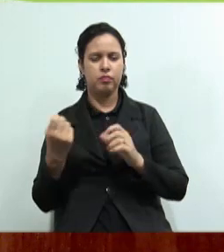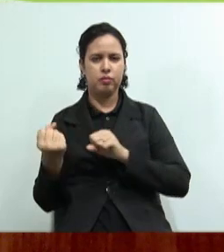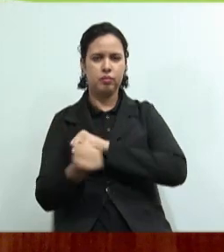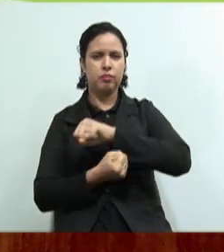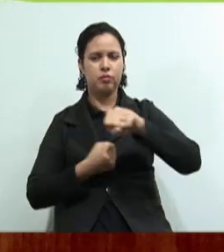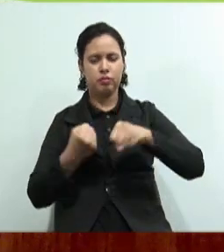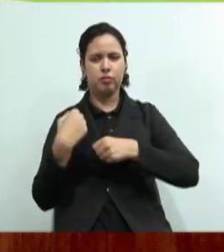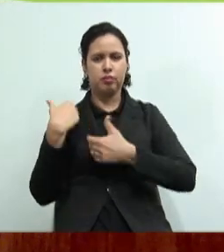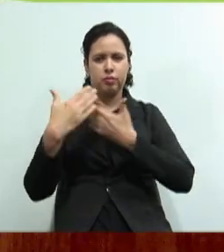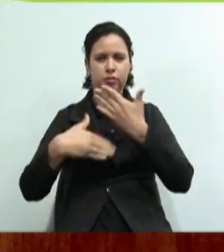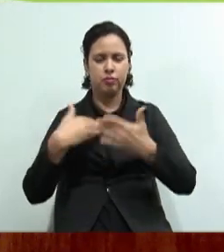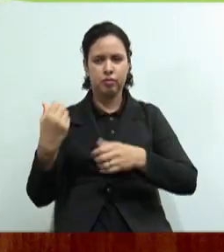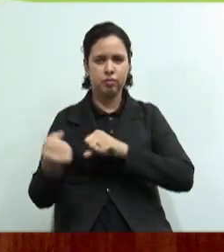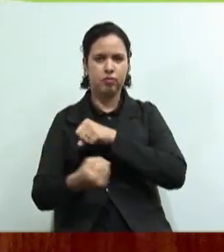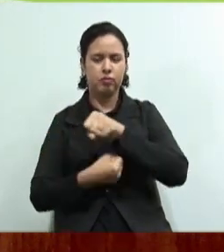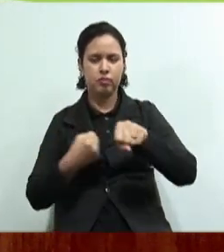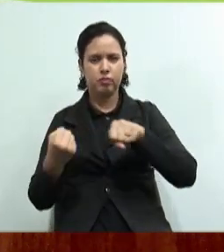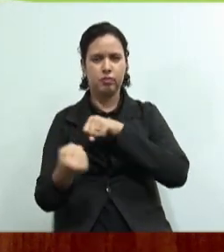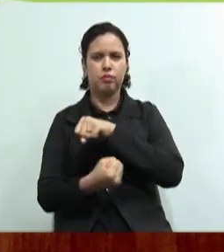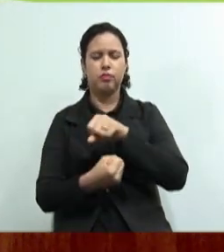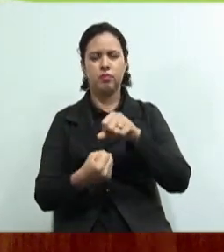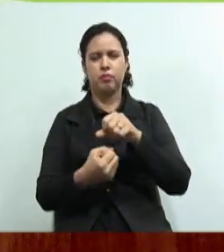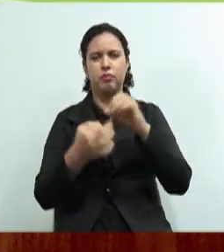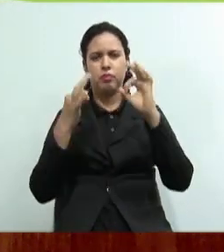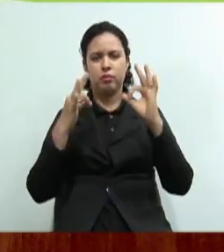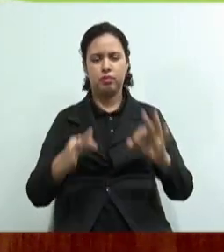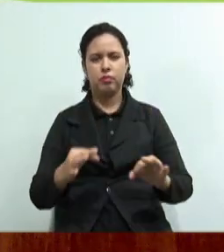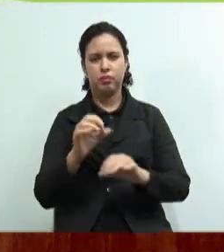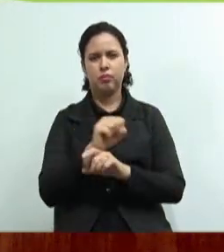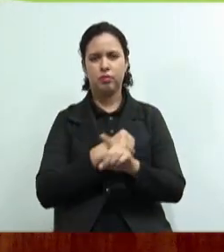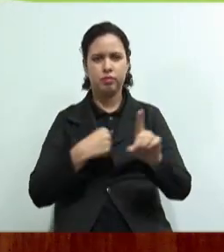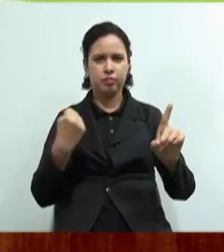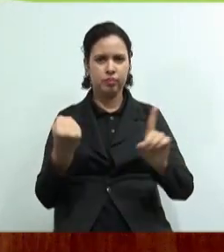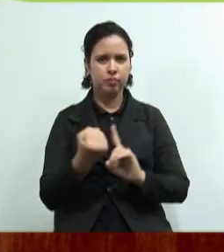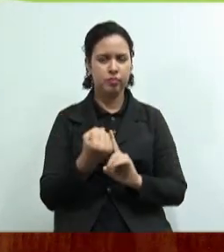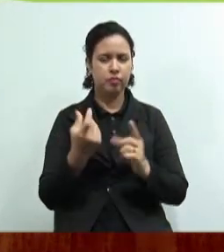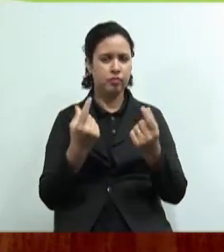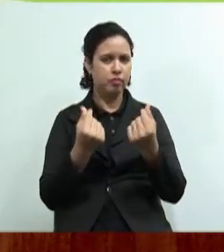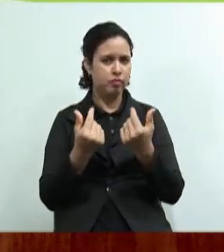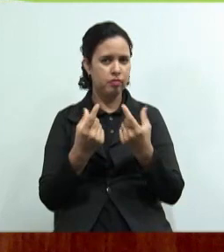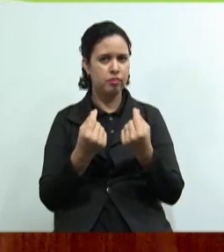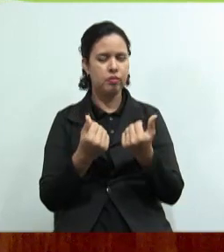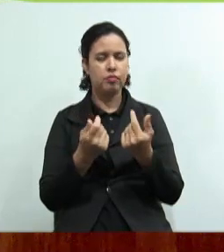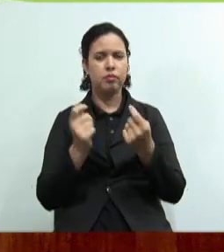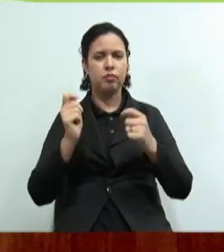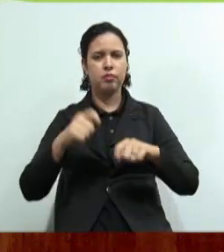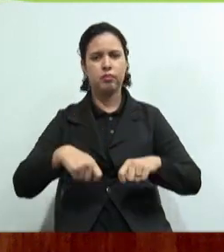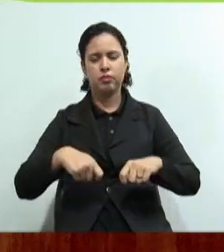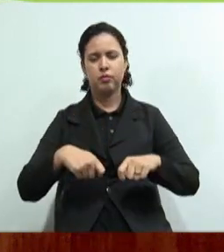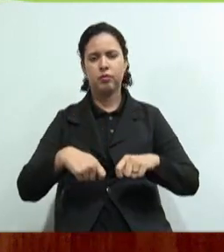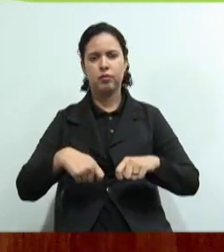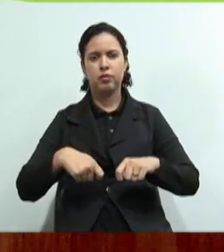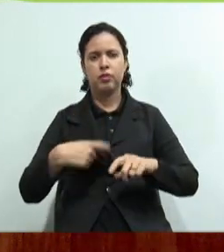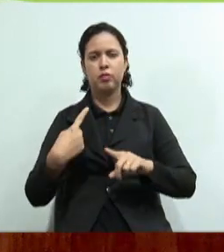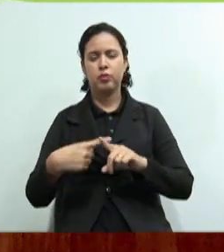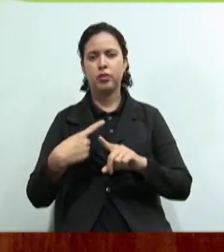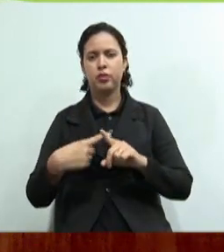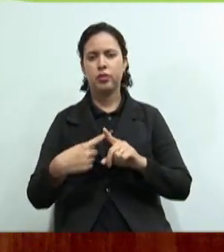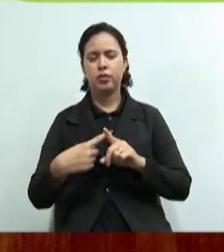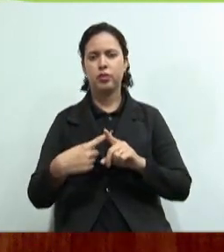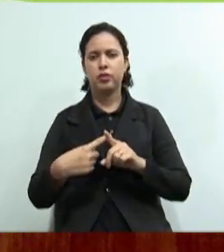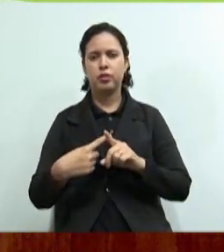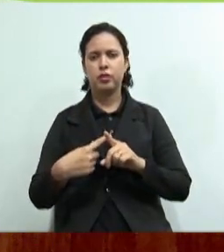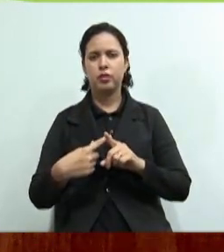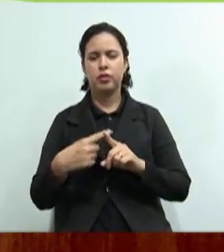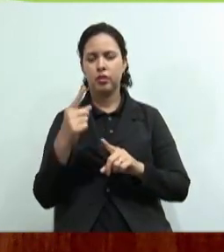desenvolvimento sustentável, sobre essa justiça social sendo economicamente viável, pois não estamos fazendo outra coisa